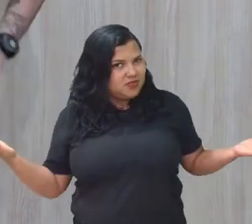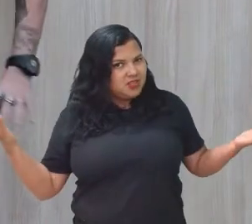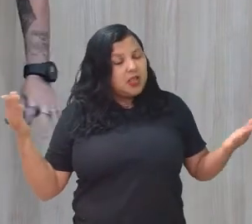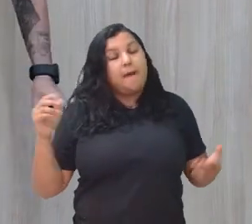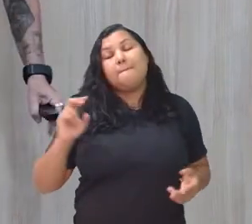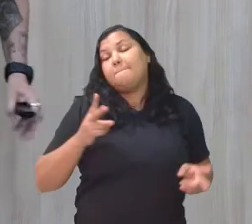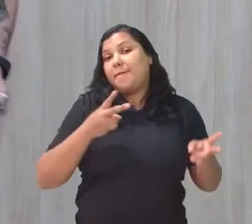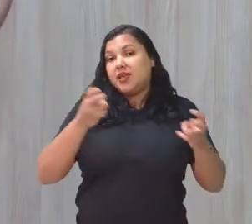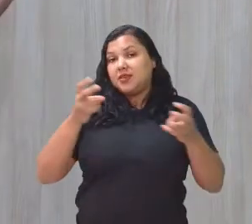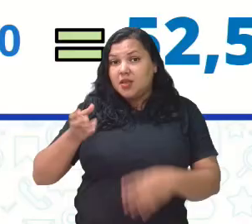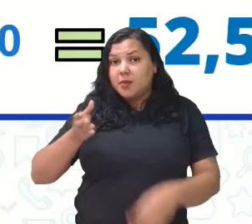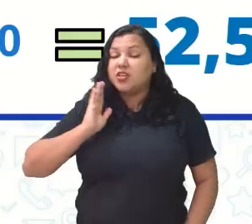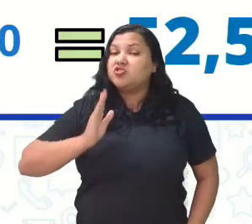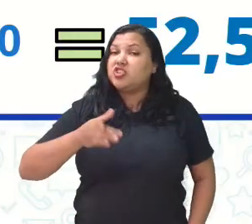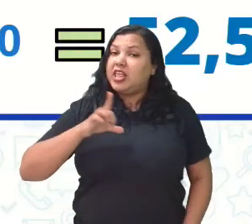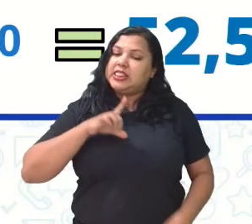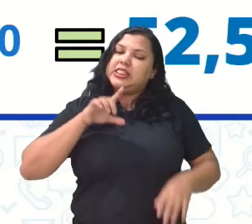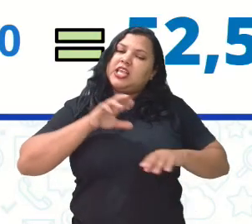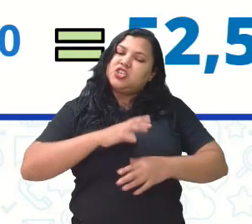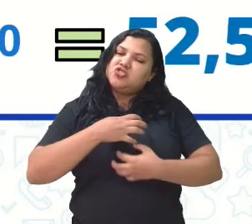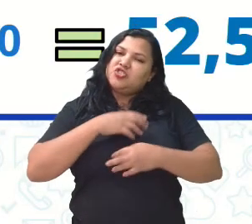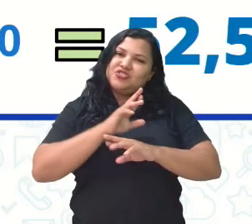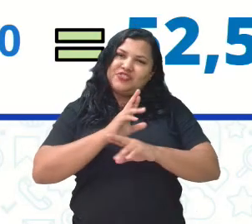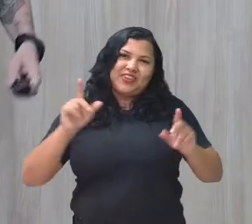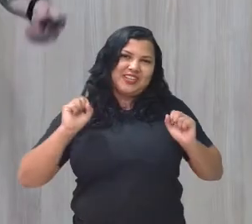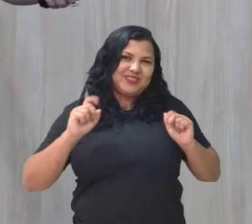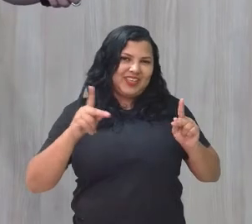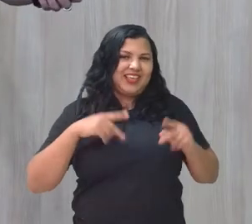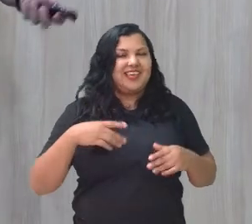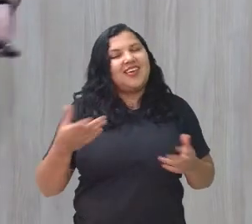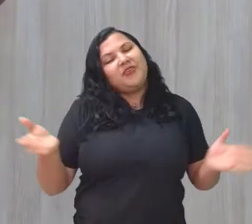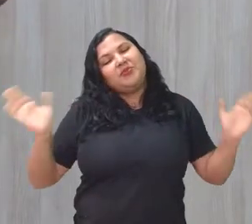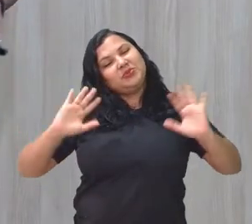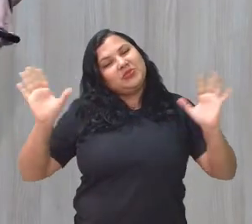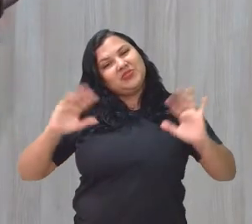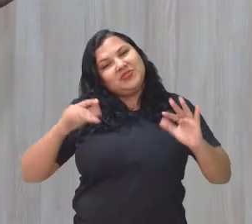observe que a gente já tem caminhos diferentes aí, ok?